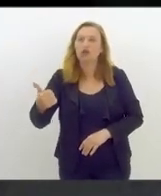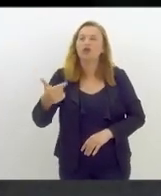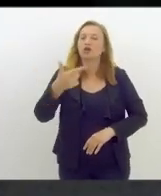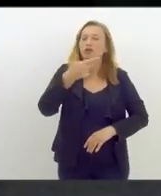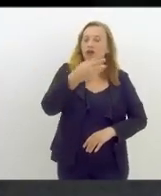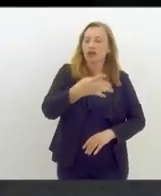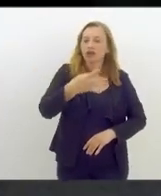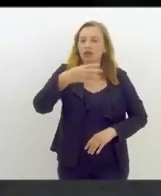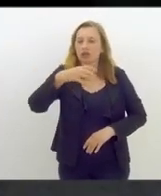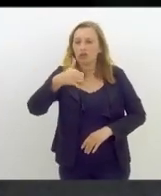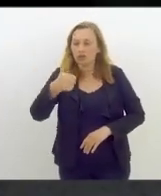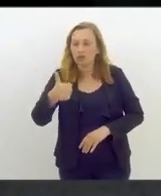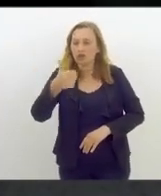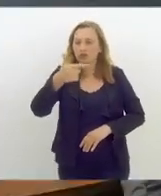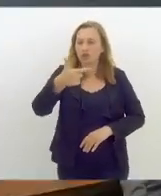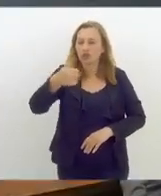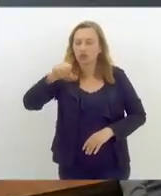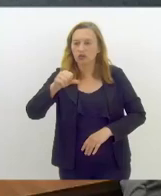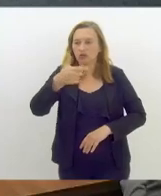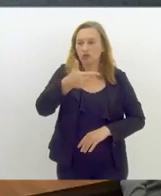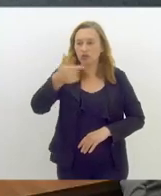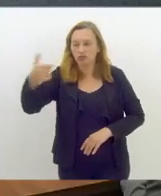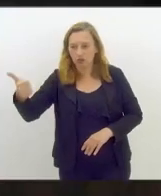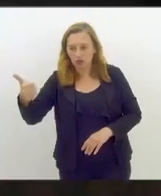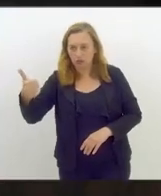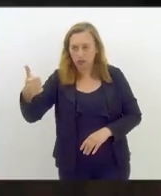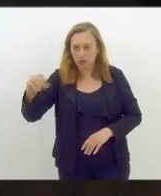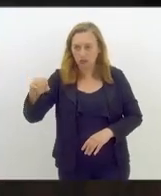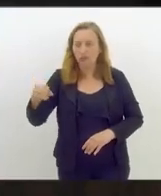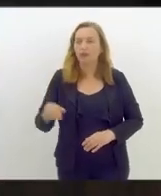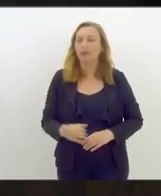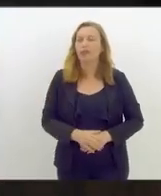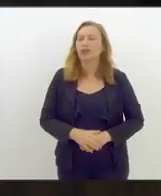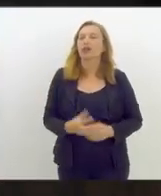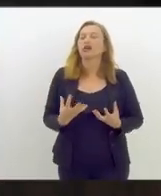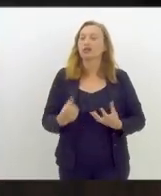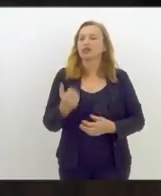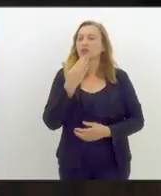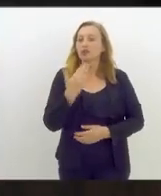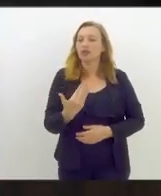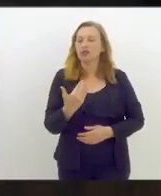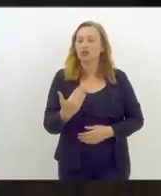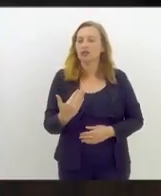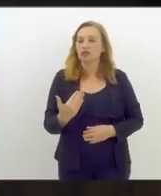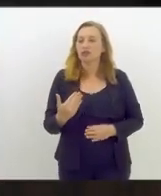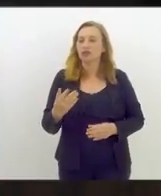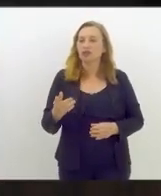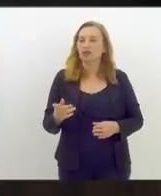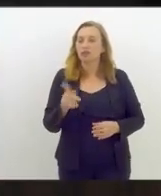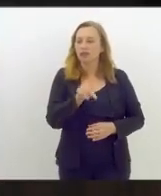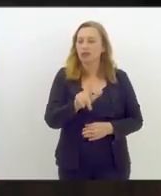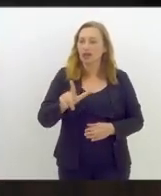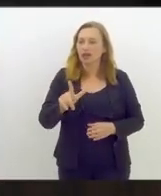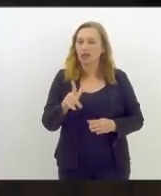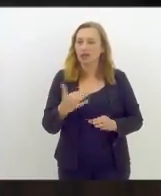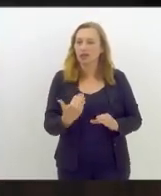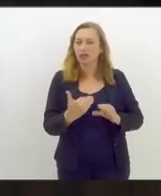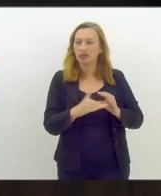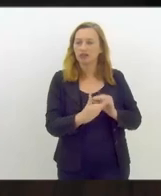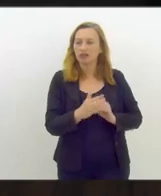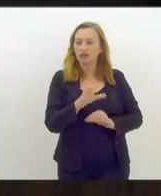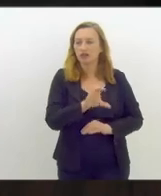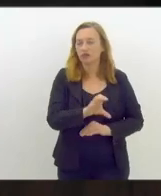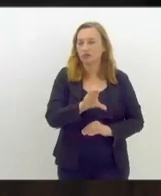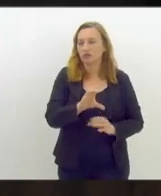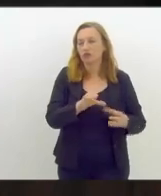de 2021. Presidência, cata parecer de Vossa Excelência e remete o PL para a Comissão de